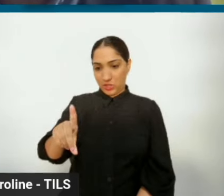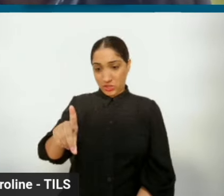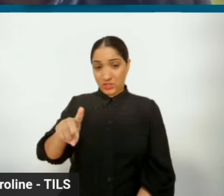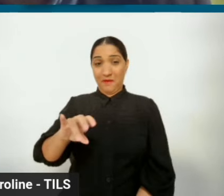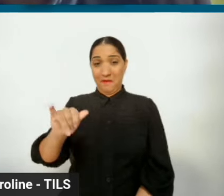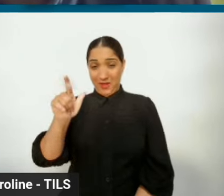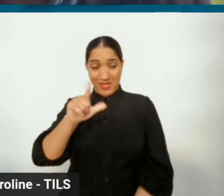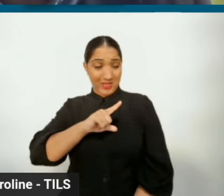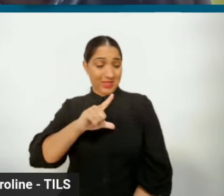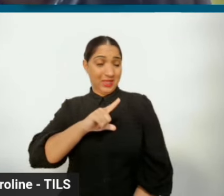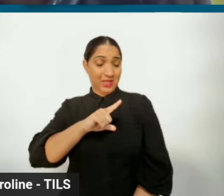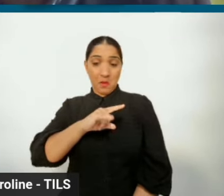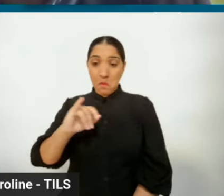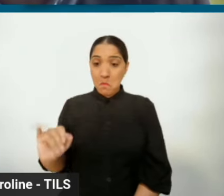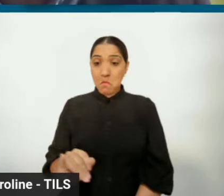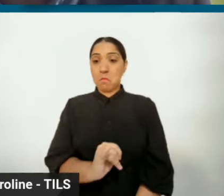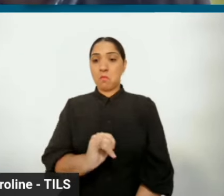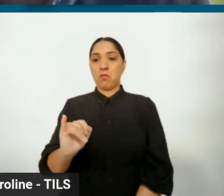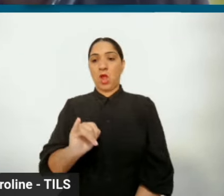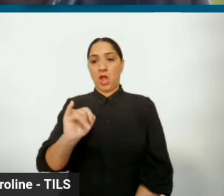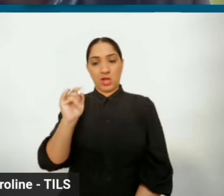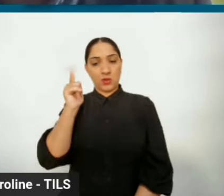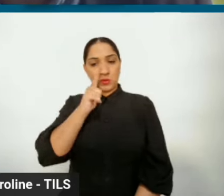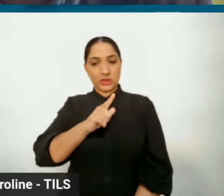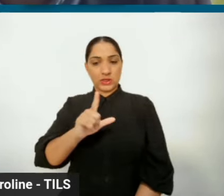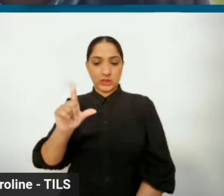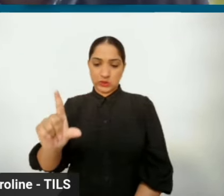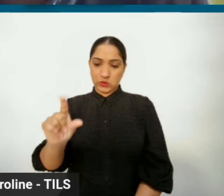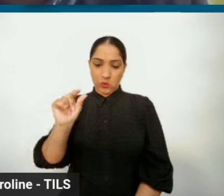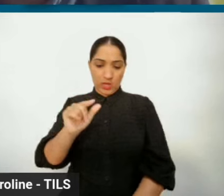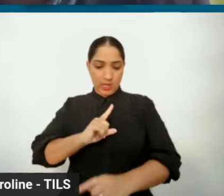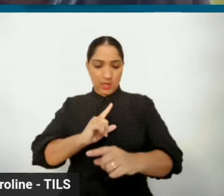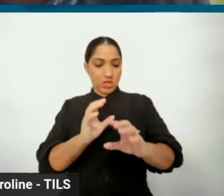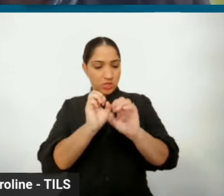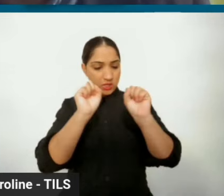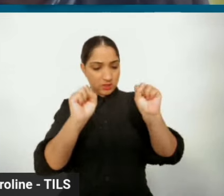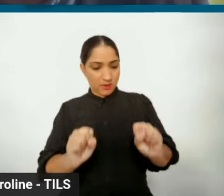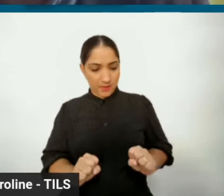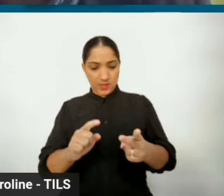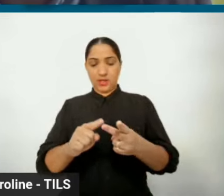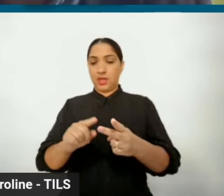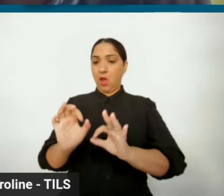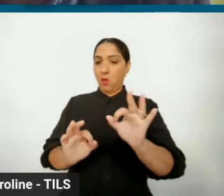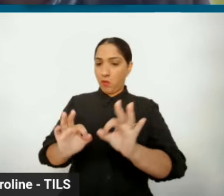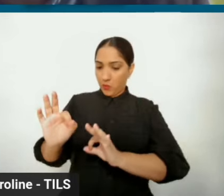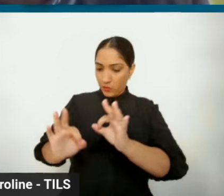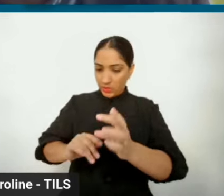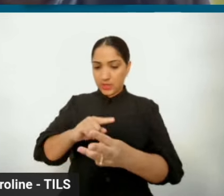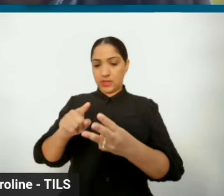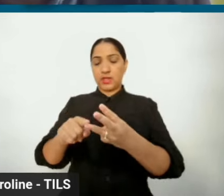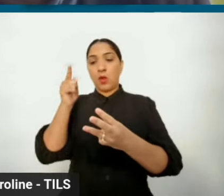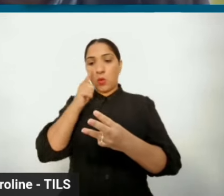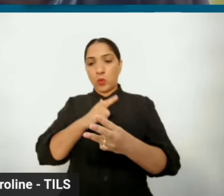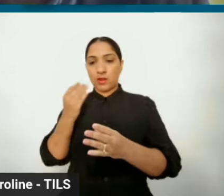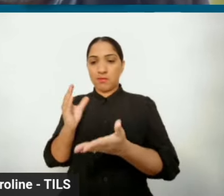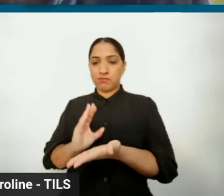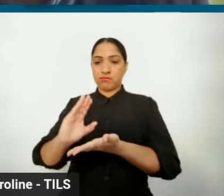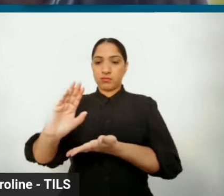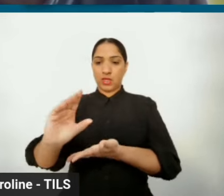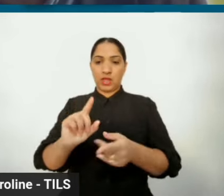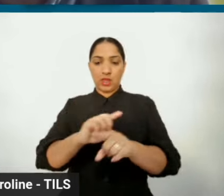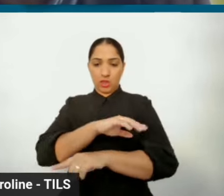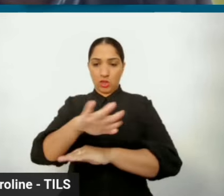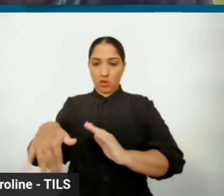é identificar, organizar, sistematizar todas essas propostas que foram aprovadas na conferência. Como eu disse,